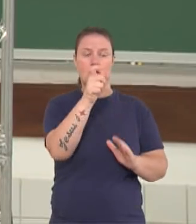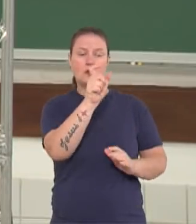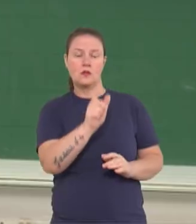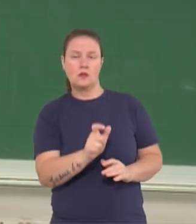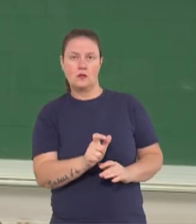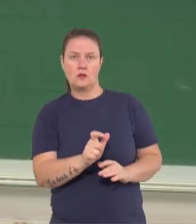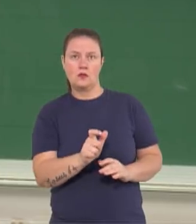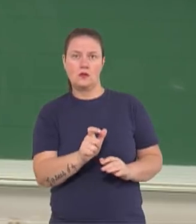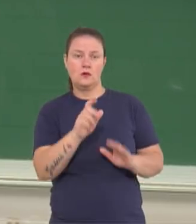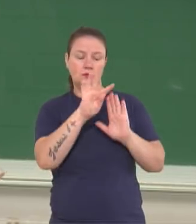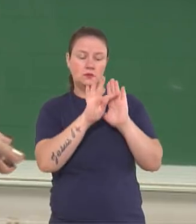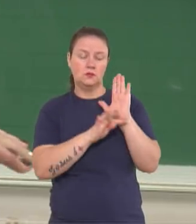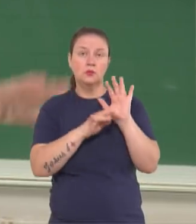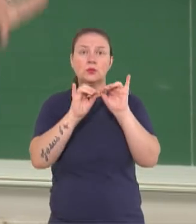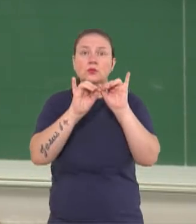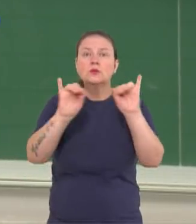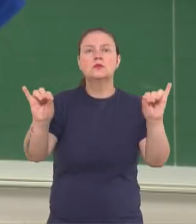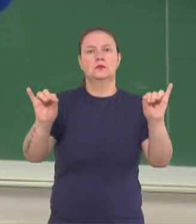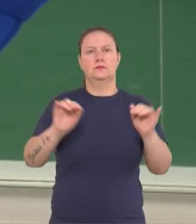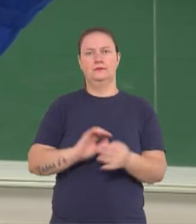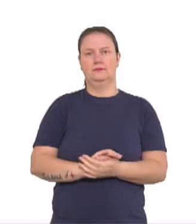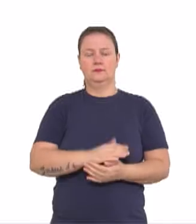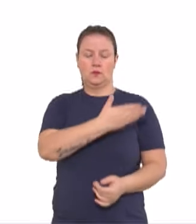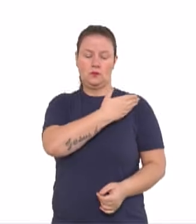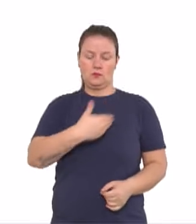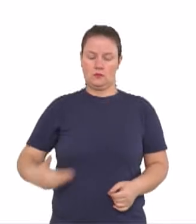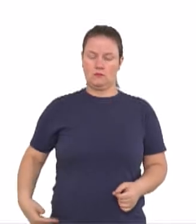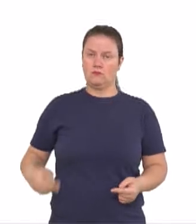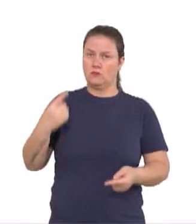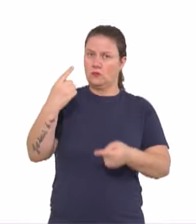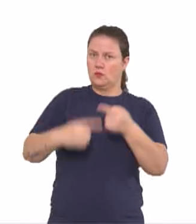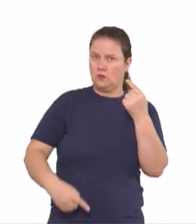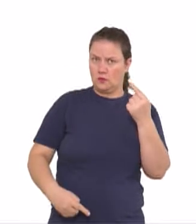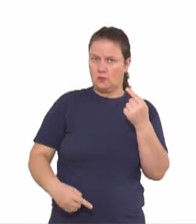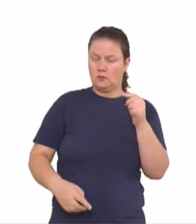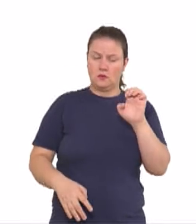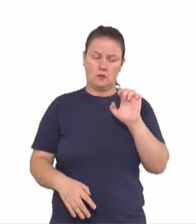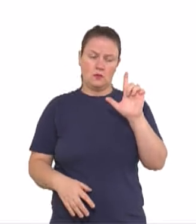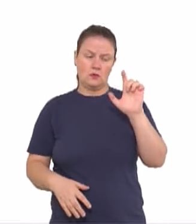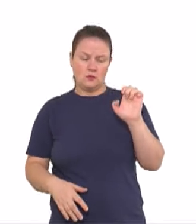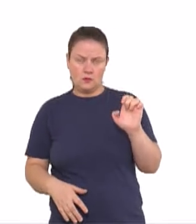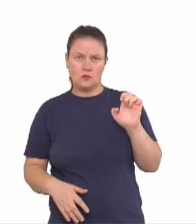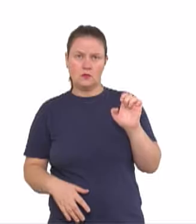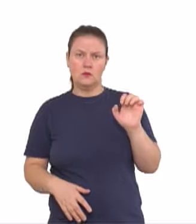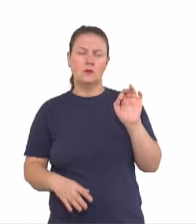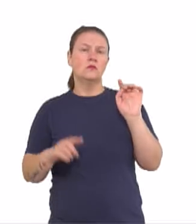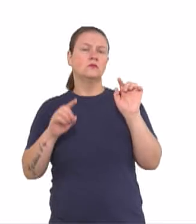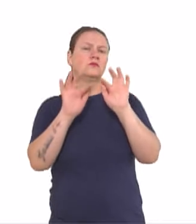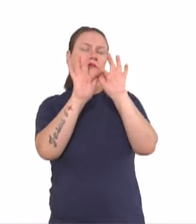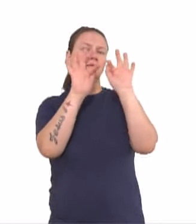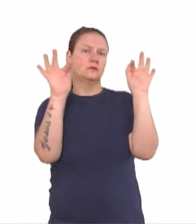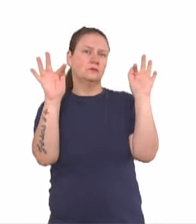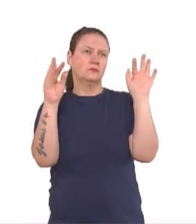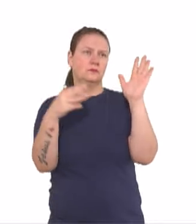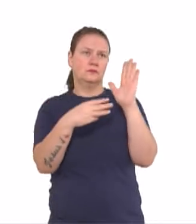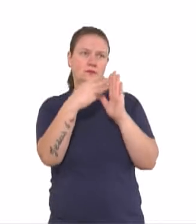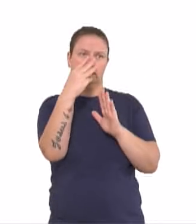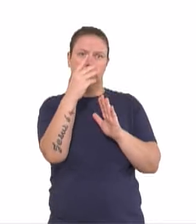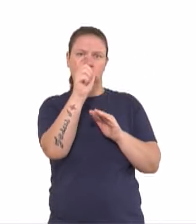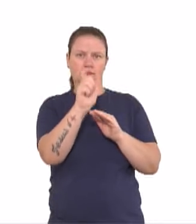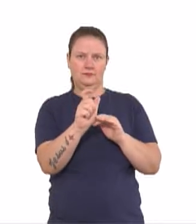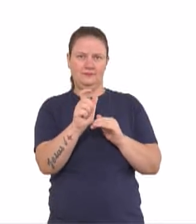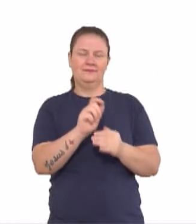textos notícias, certo? Então, aqui, governo proíbe eventos, o governo é ele, então está aqui marcada a terceira pessoa do